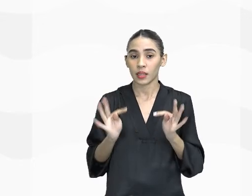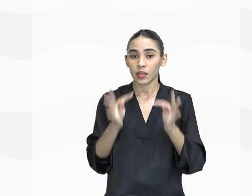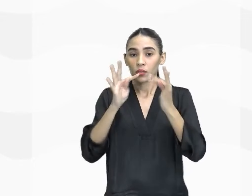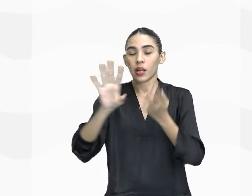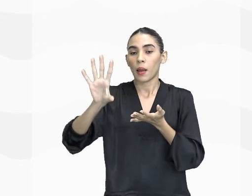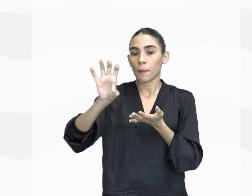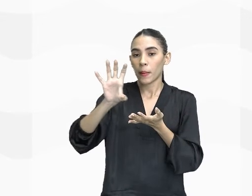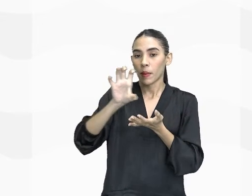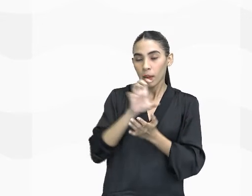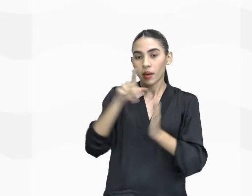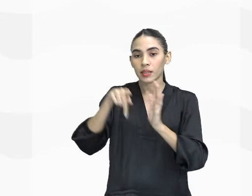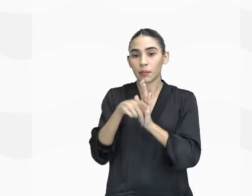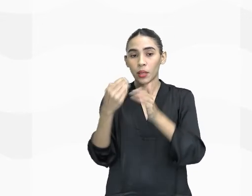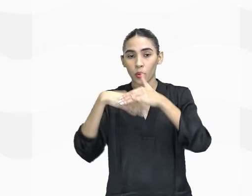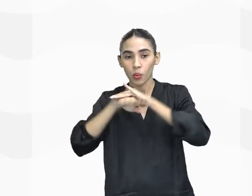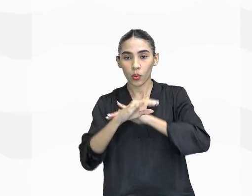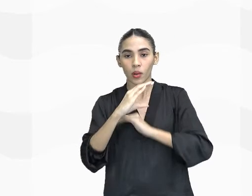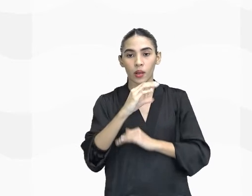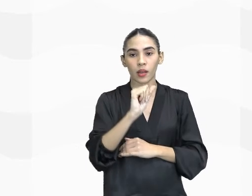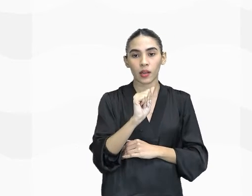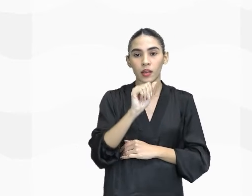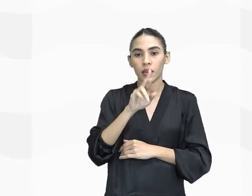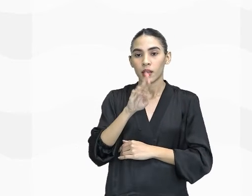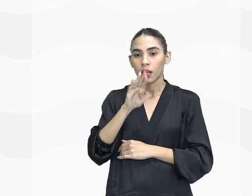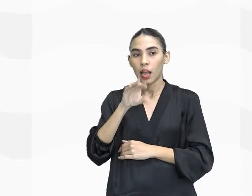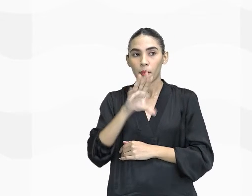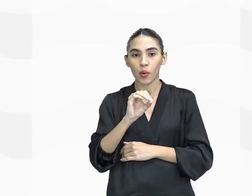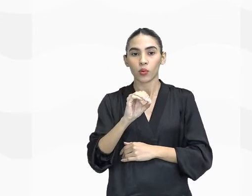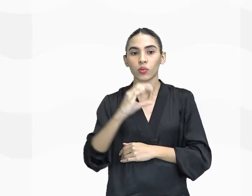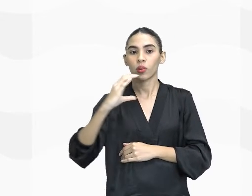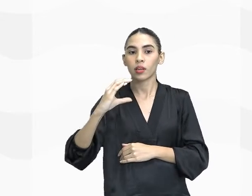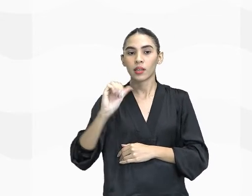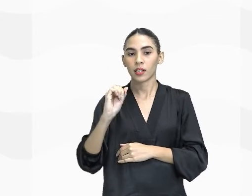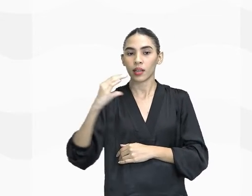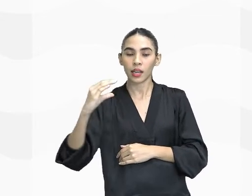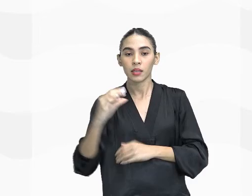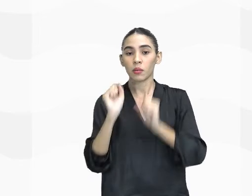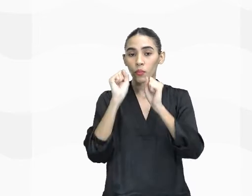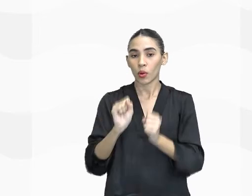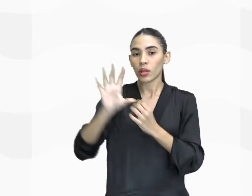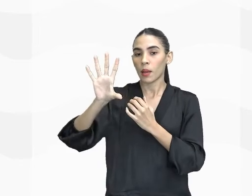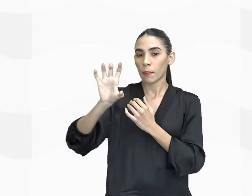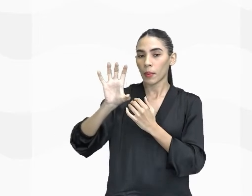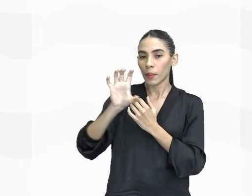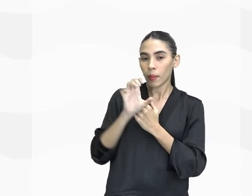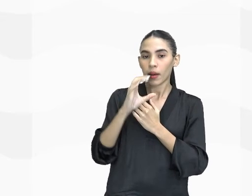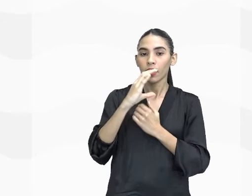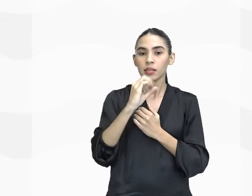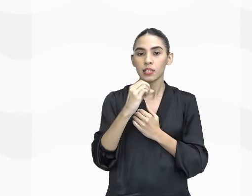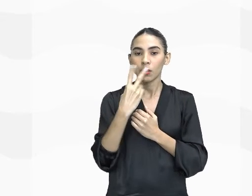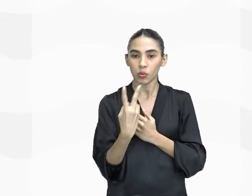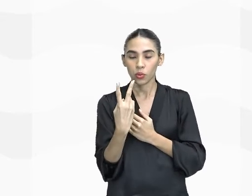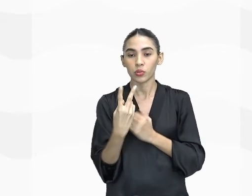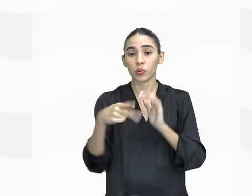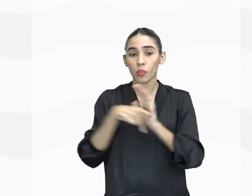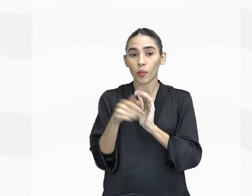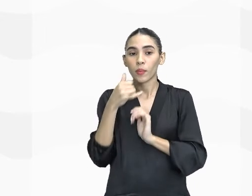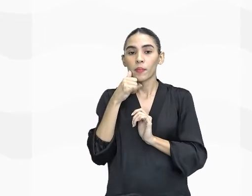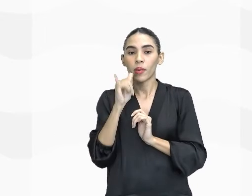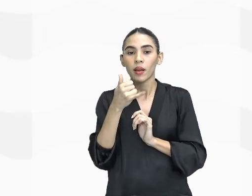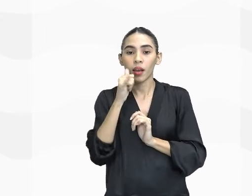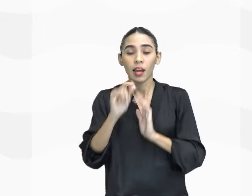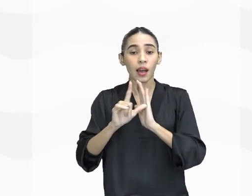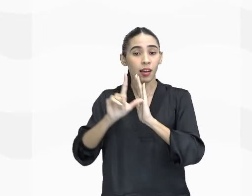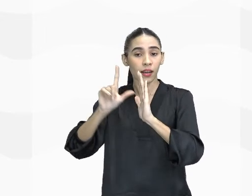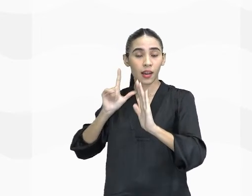captura e armazenamento de carbono, CAC, podem capturar o CO2 emitido por instalações industriais de energia antes que